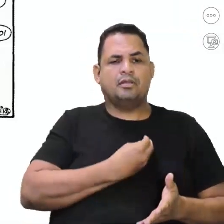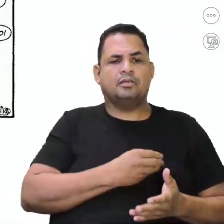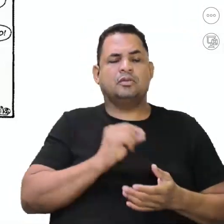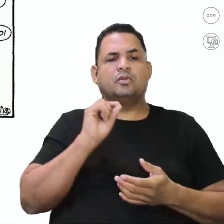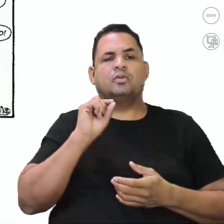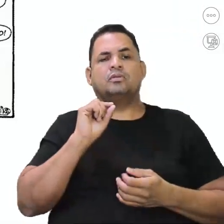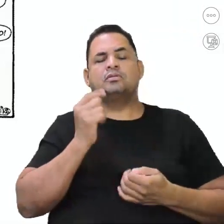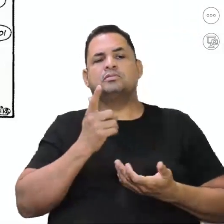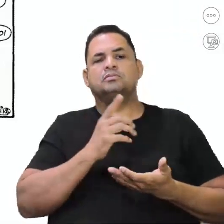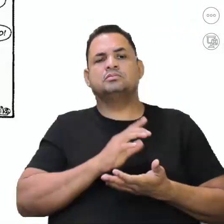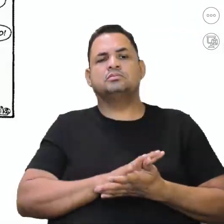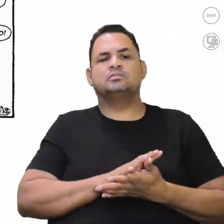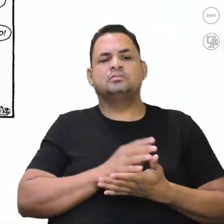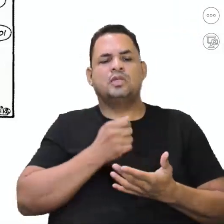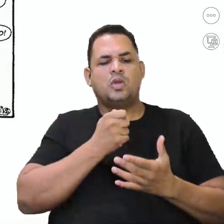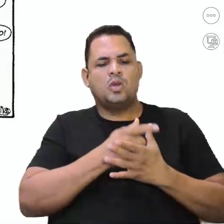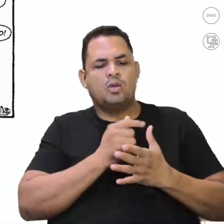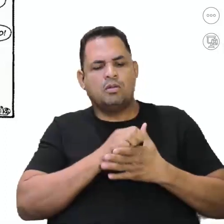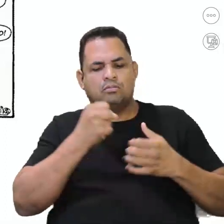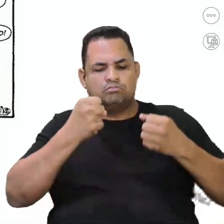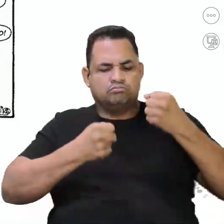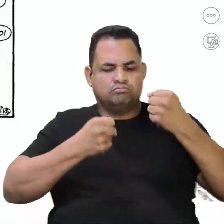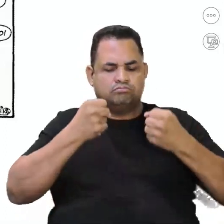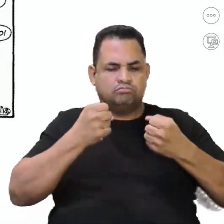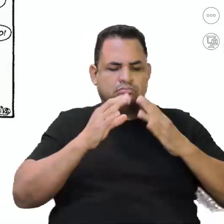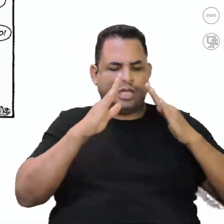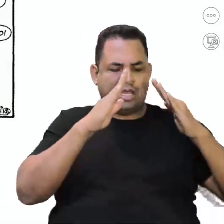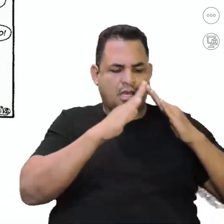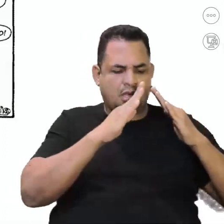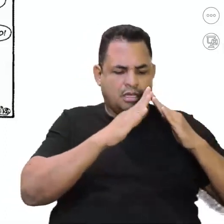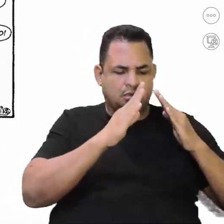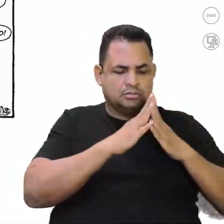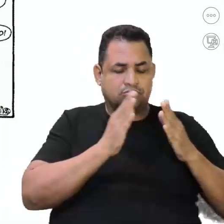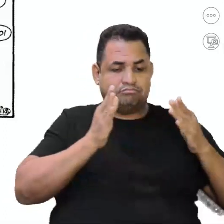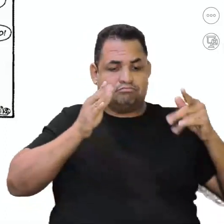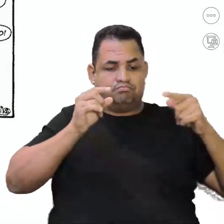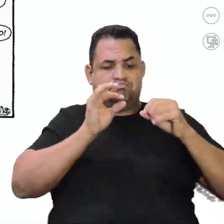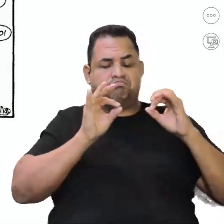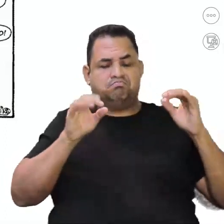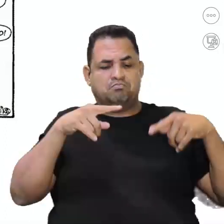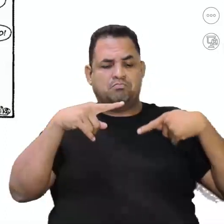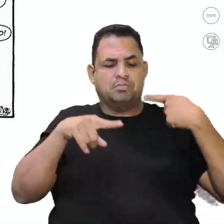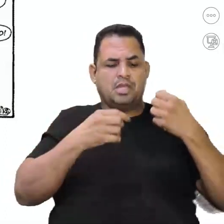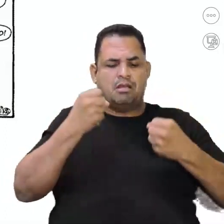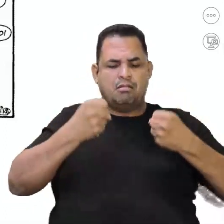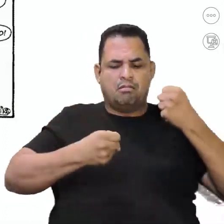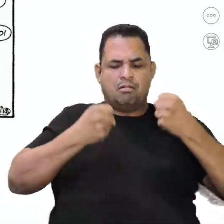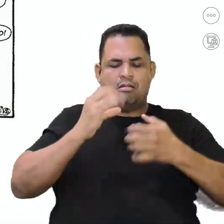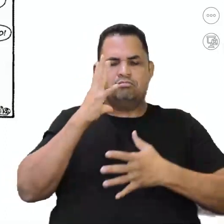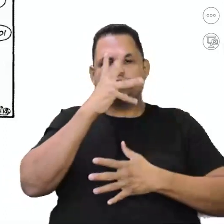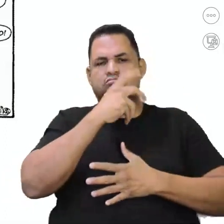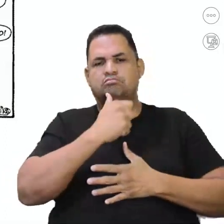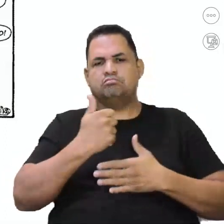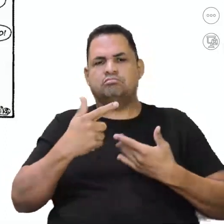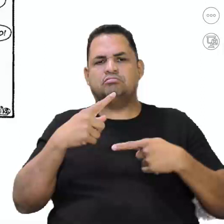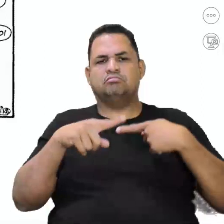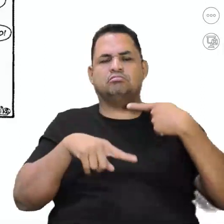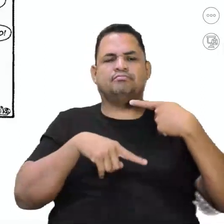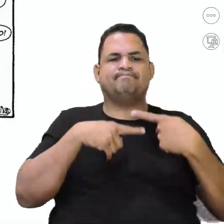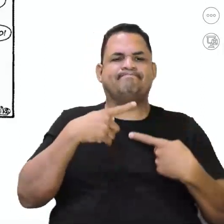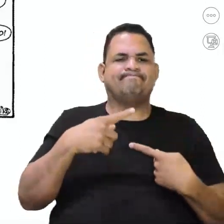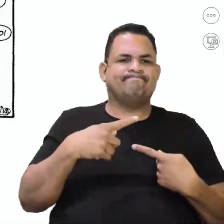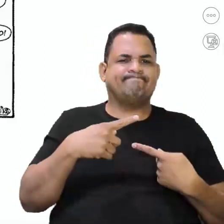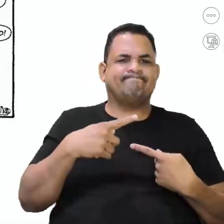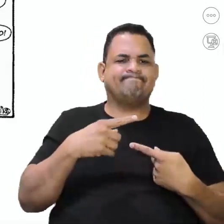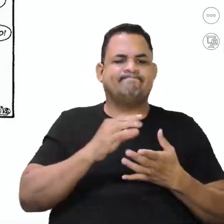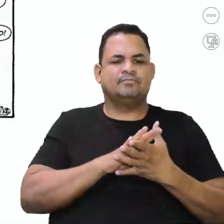aqui o quê? Que ela vai comprar um carro uma casa bem grande, e depois um carro bem bonito, e